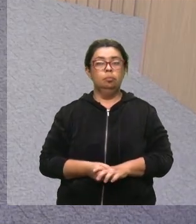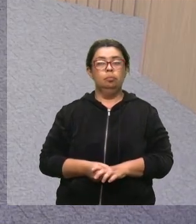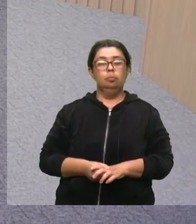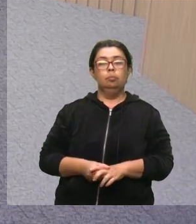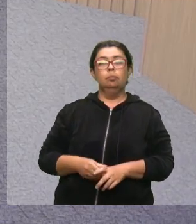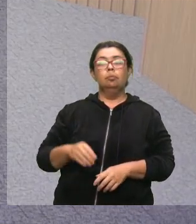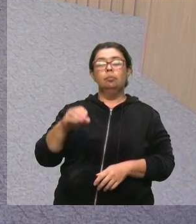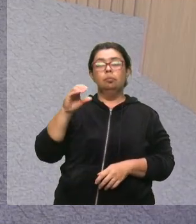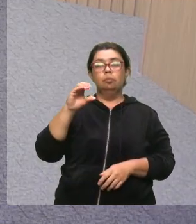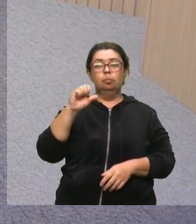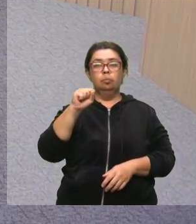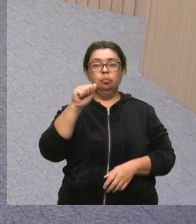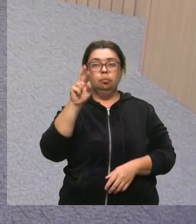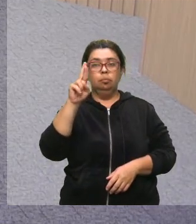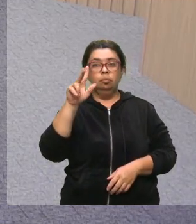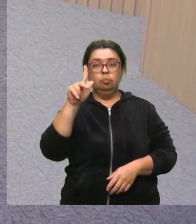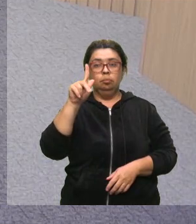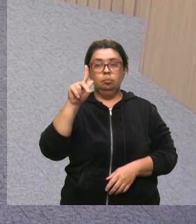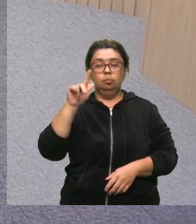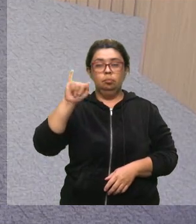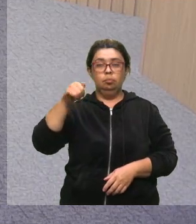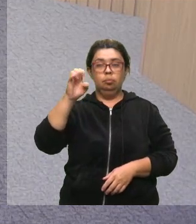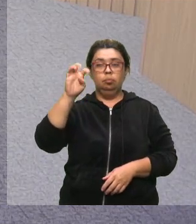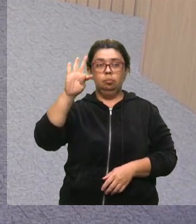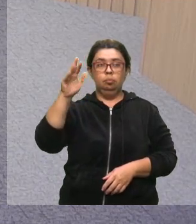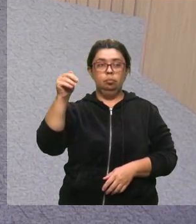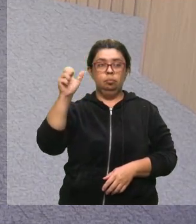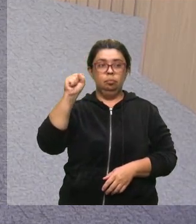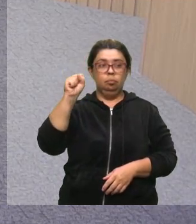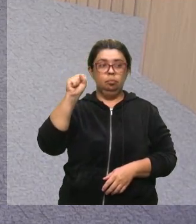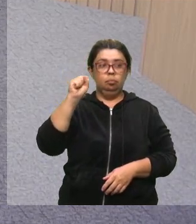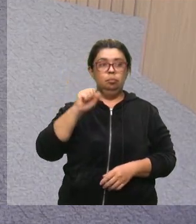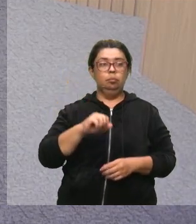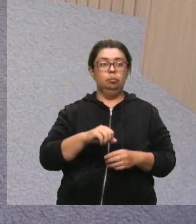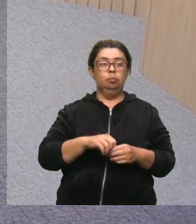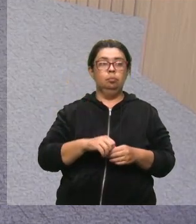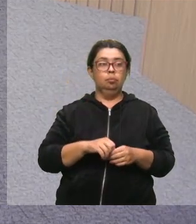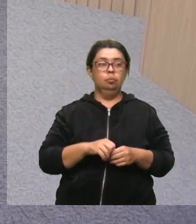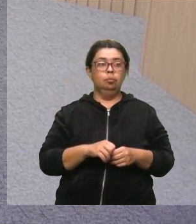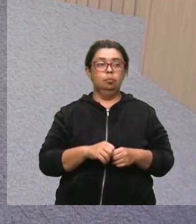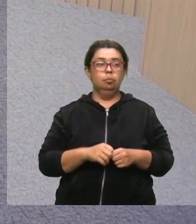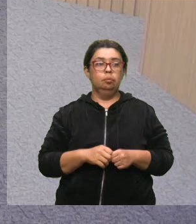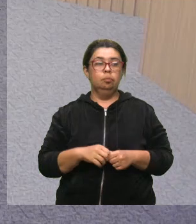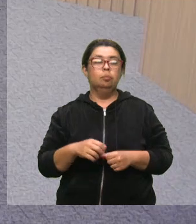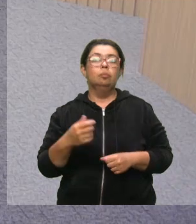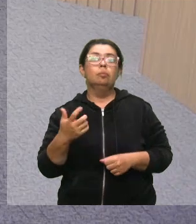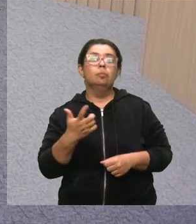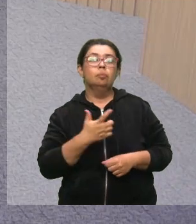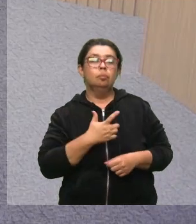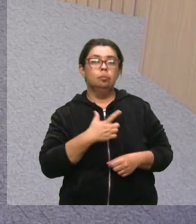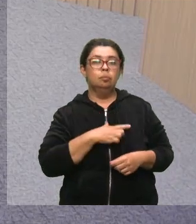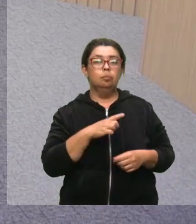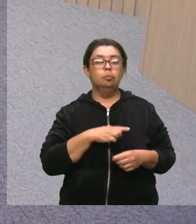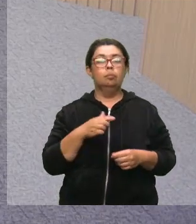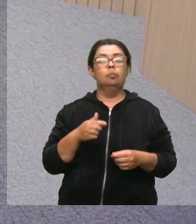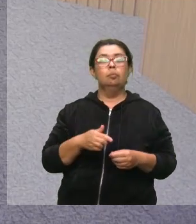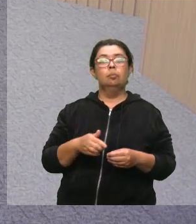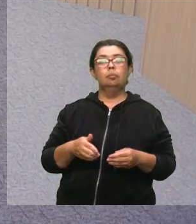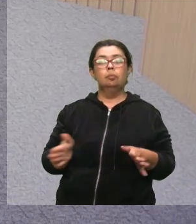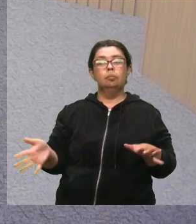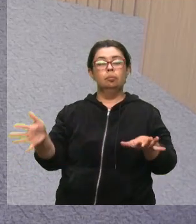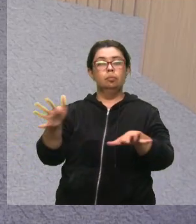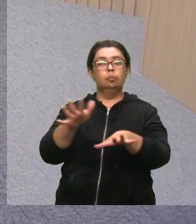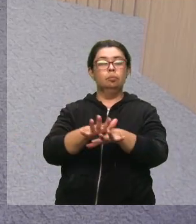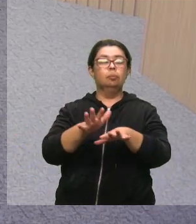são destinadas à adequação dos logradouros públicos, que muitos não têm a guia, não têm acessibilidade na calçada. Então, eu queria